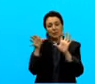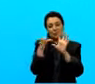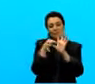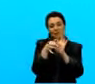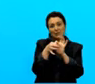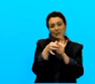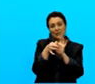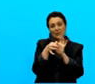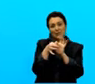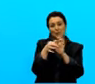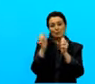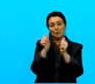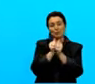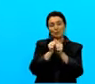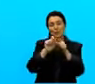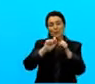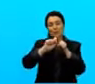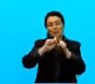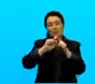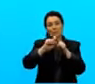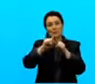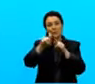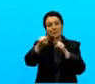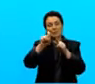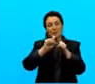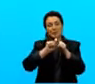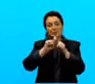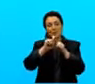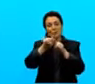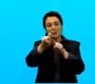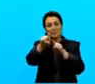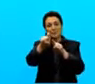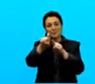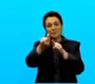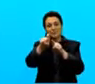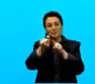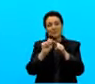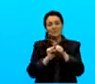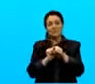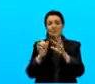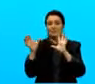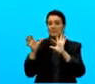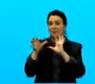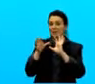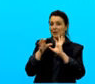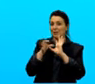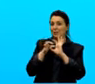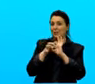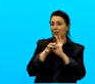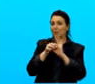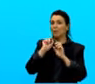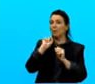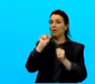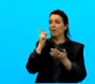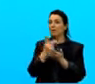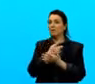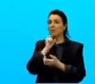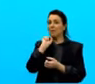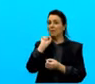com os espermatozoides. Caso haja essa união, acontece então o que chamamos